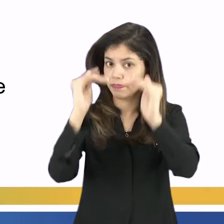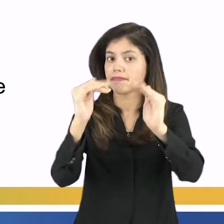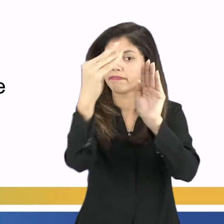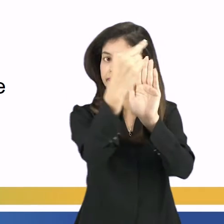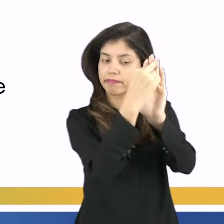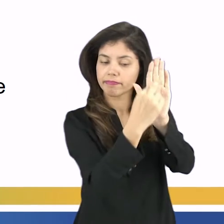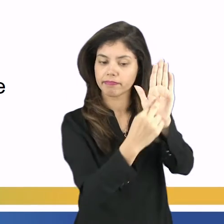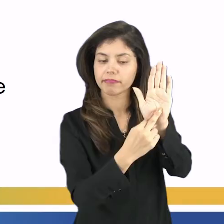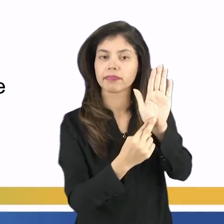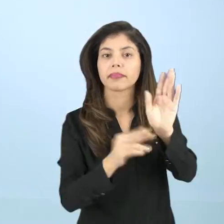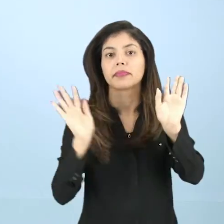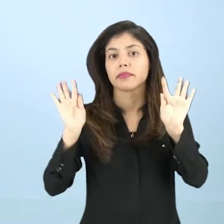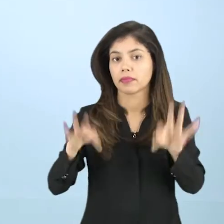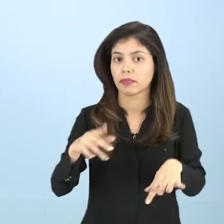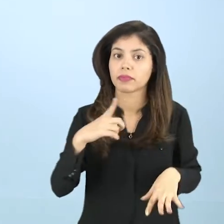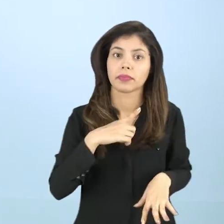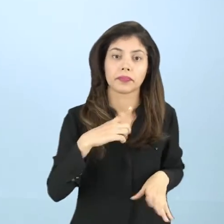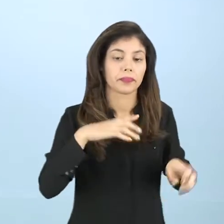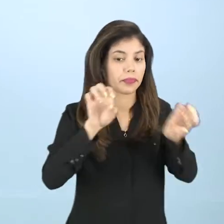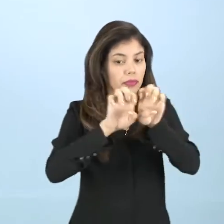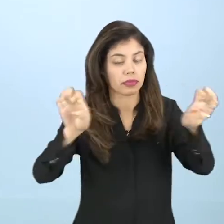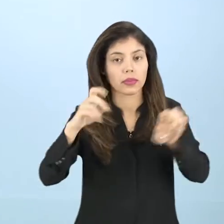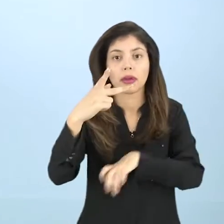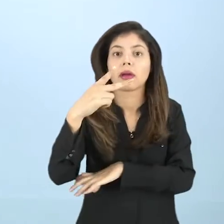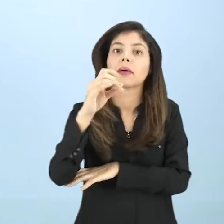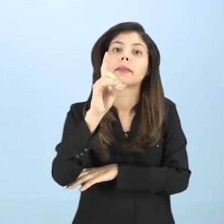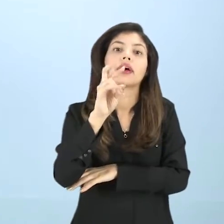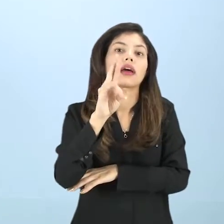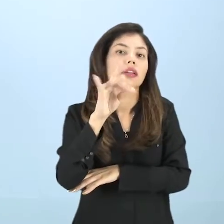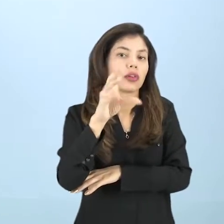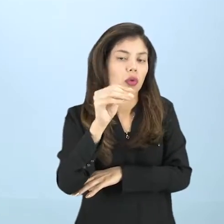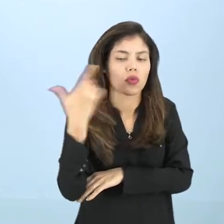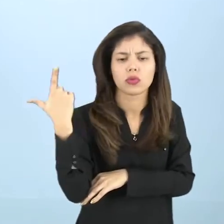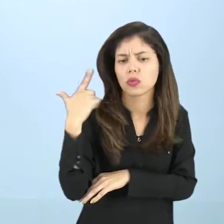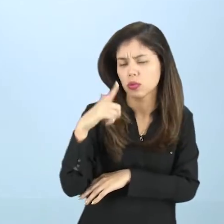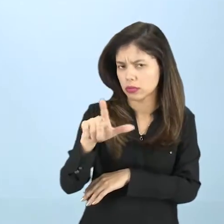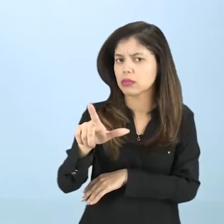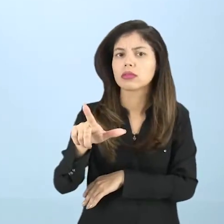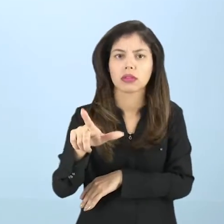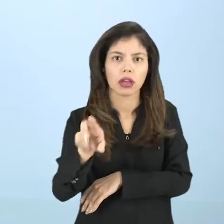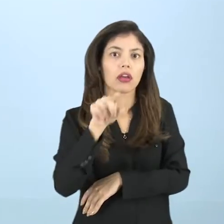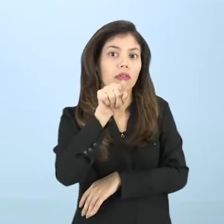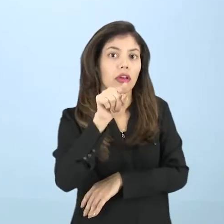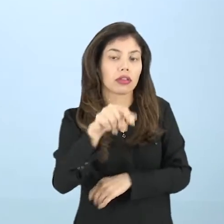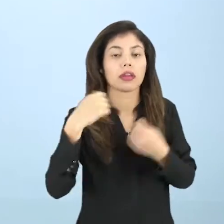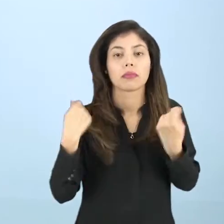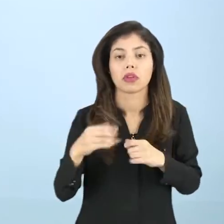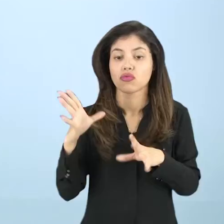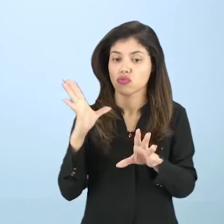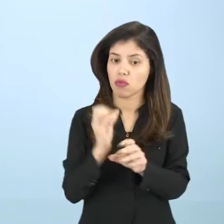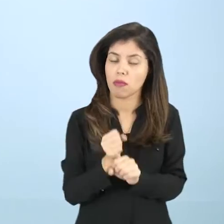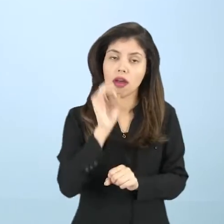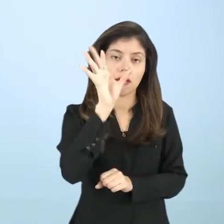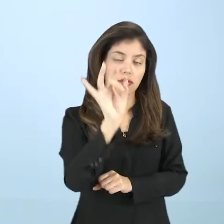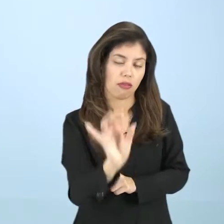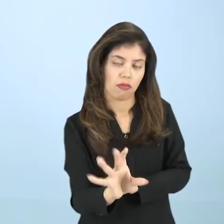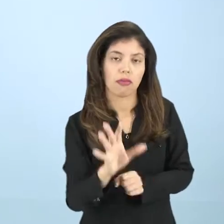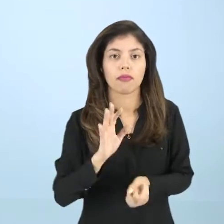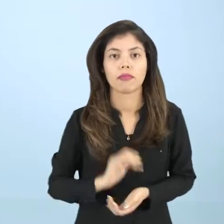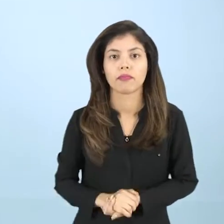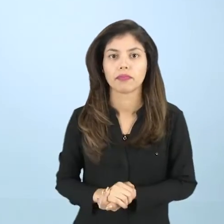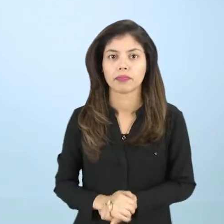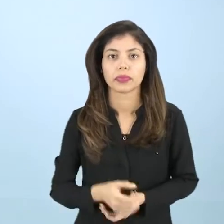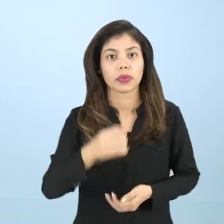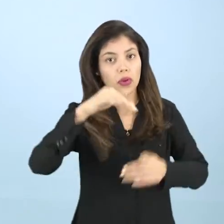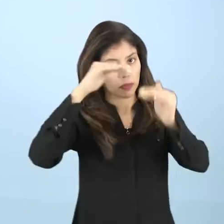passos para que você tenha no final a equação padrão. E após alcançar a equação padrão, você deve então somar as variações de